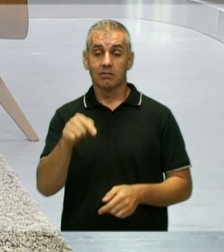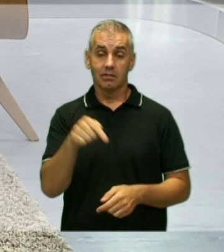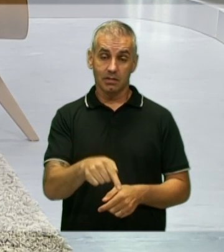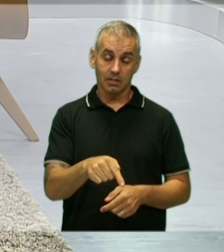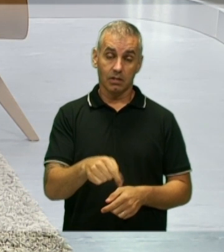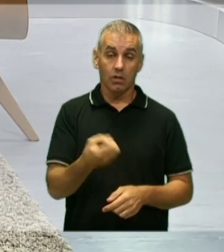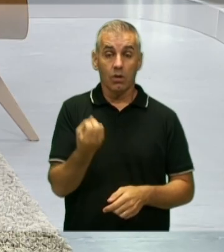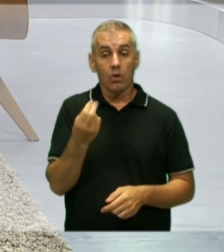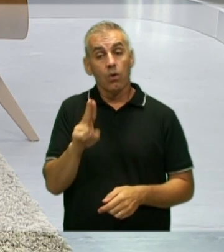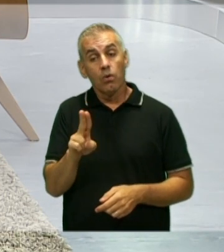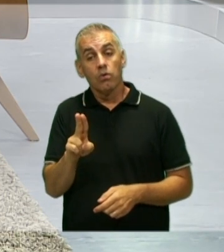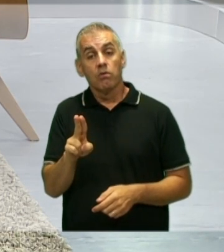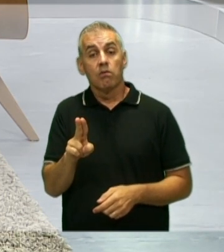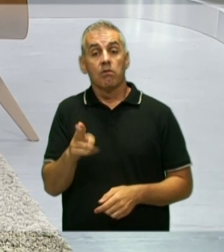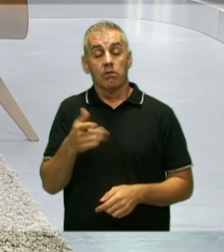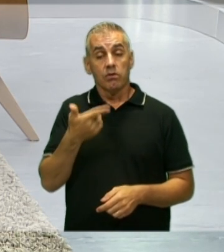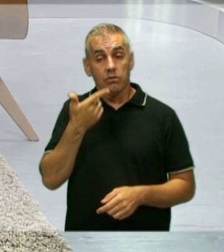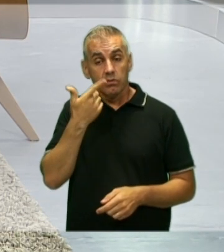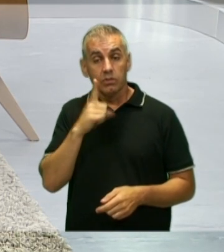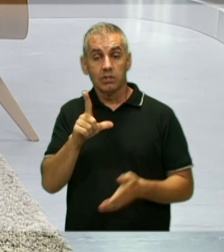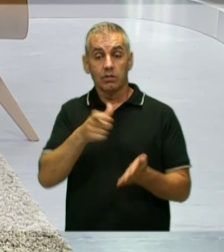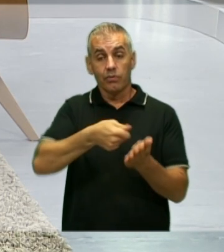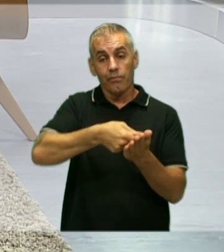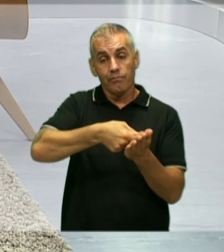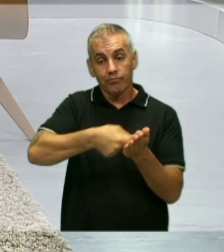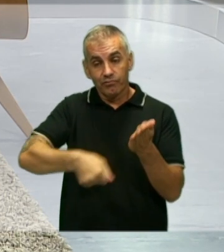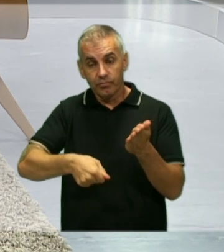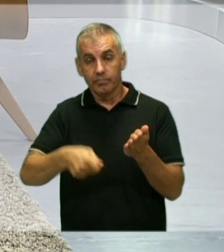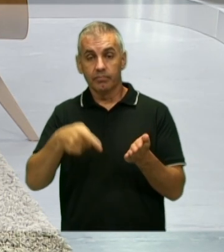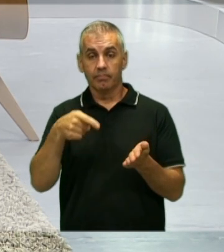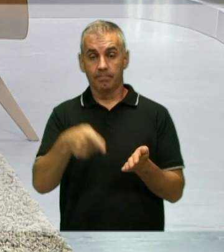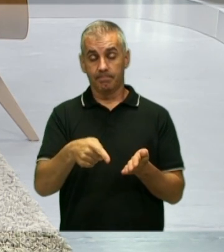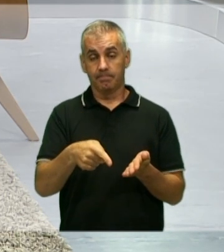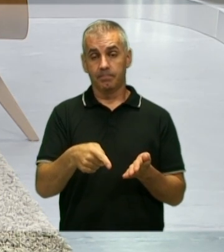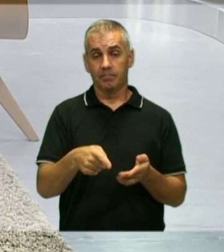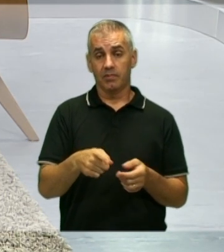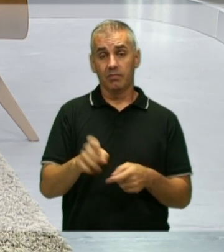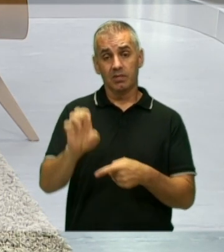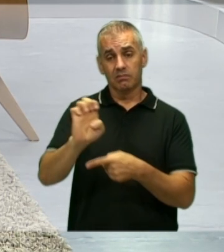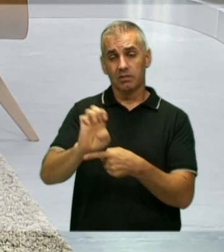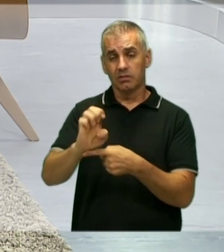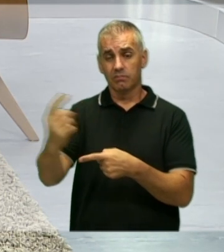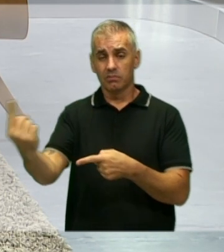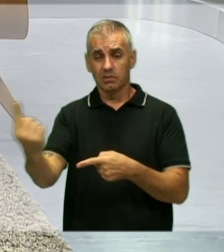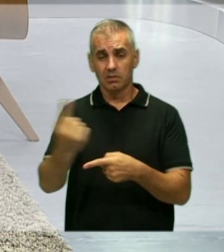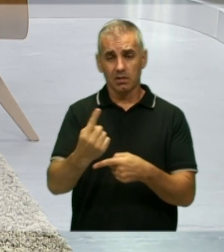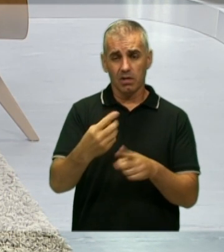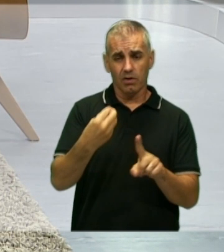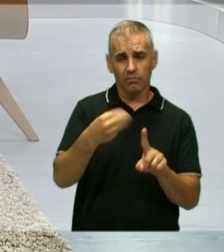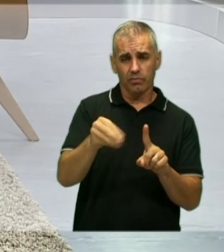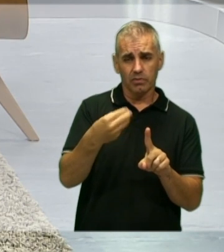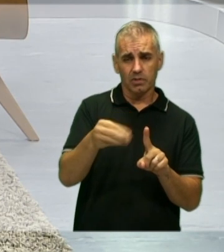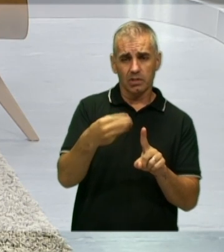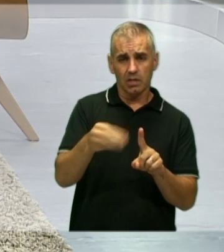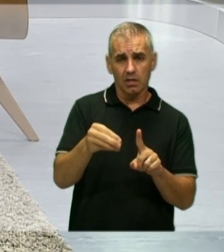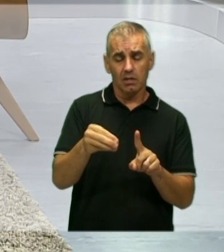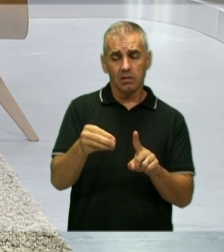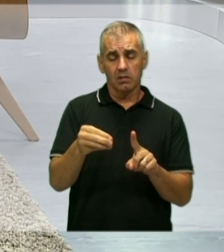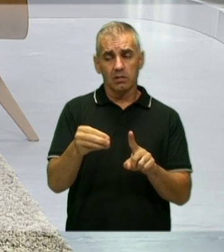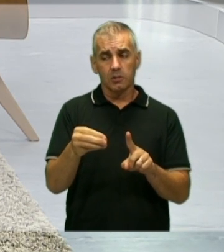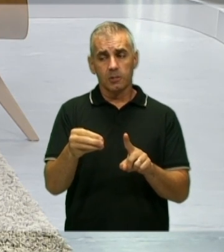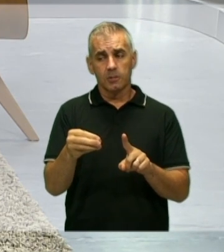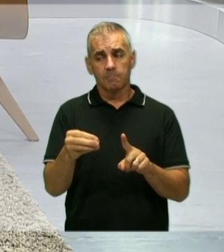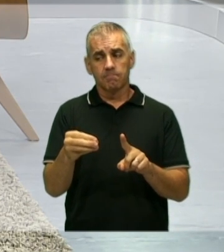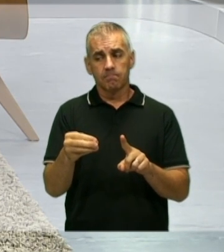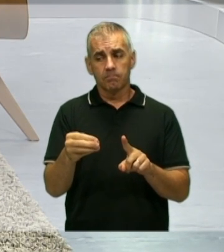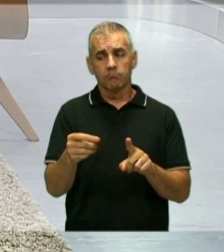tanto quanto alguém que vem de fora e aí veio num estado de vulnerabilidade porque não tem emprego e tal, então que consiga de alguma forma equalizar essa